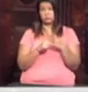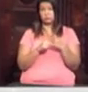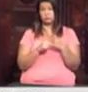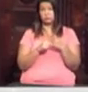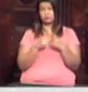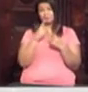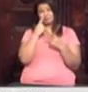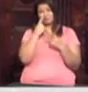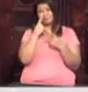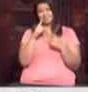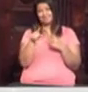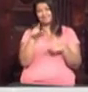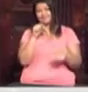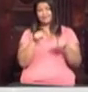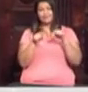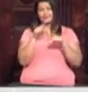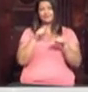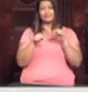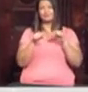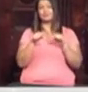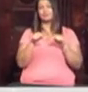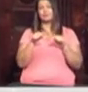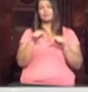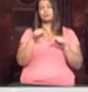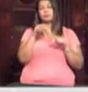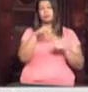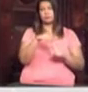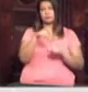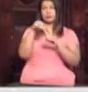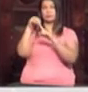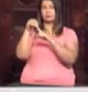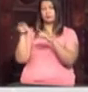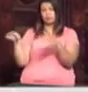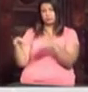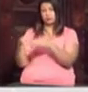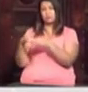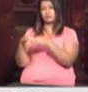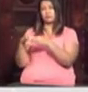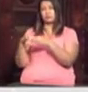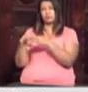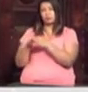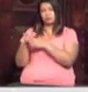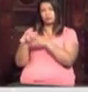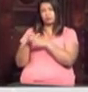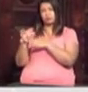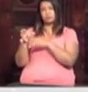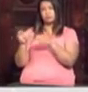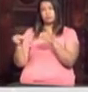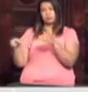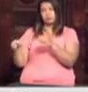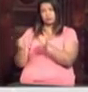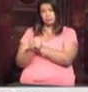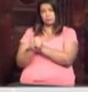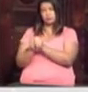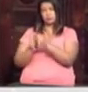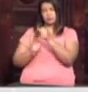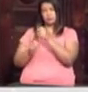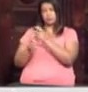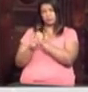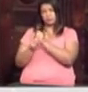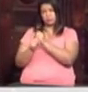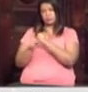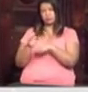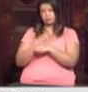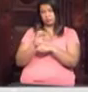critério de escolha dos membros, dos conselheiros do Tribunal de Contas do Estado.